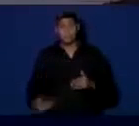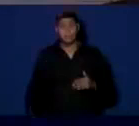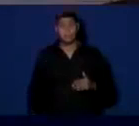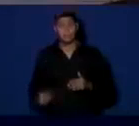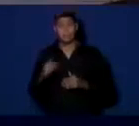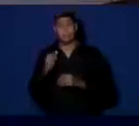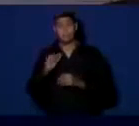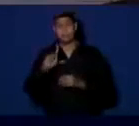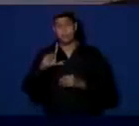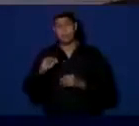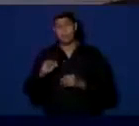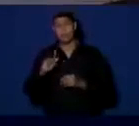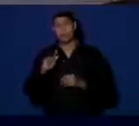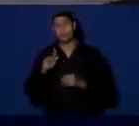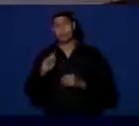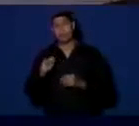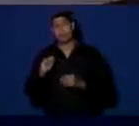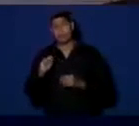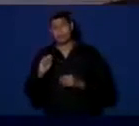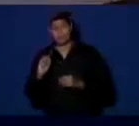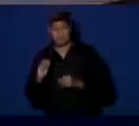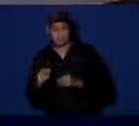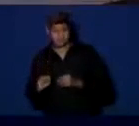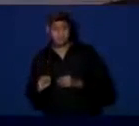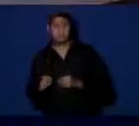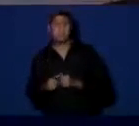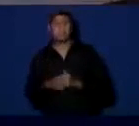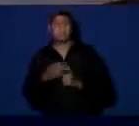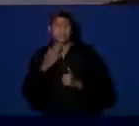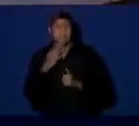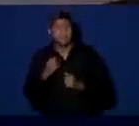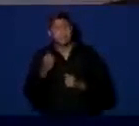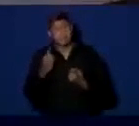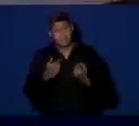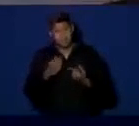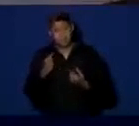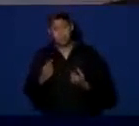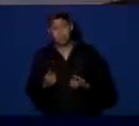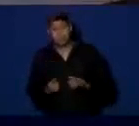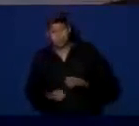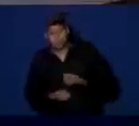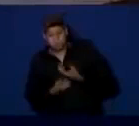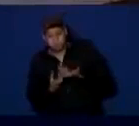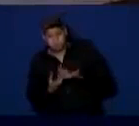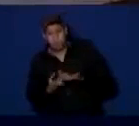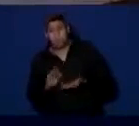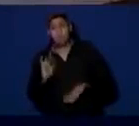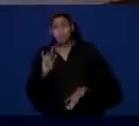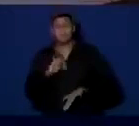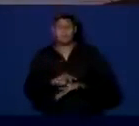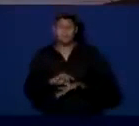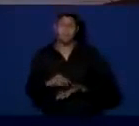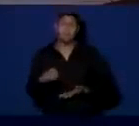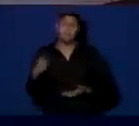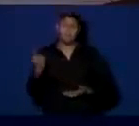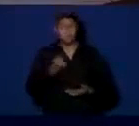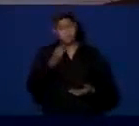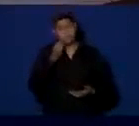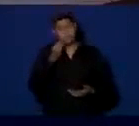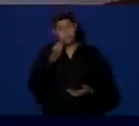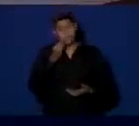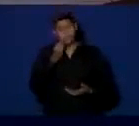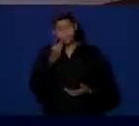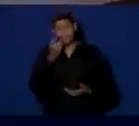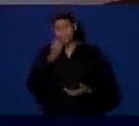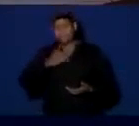que apanha muito pelo seu jeito atípico e algumas declarações de efeito e tal, mas a verdade é a gente, talvez até